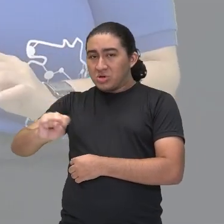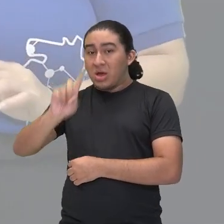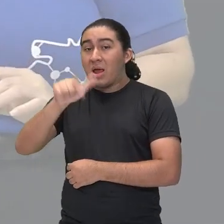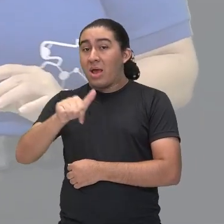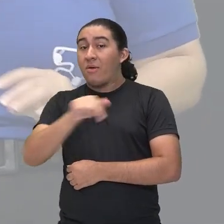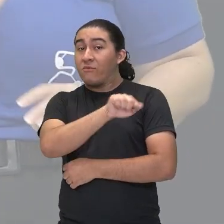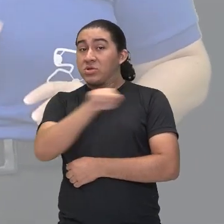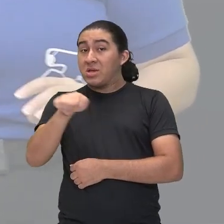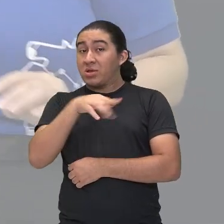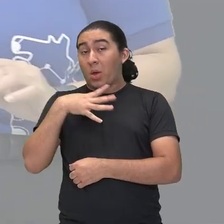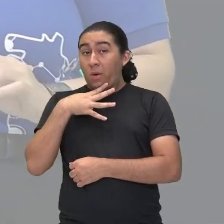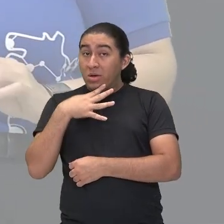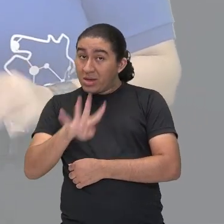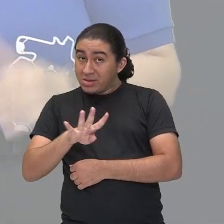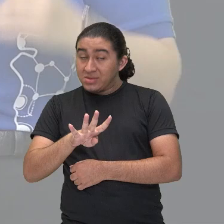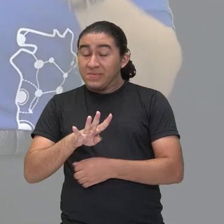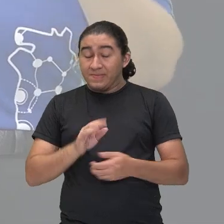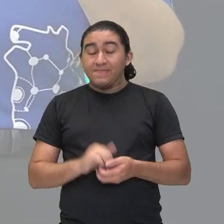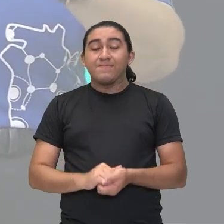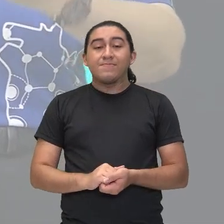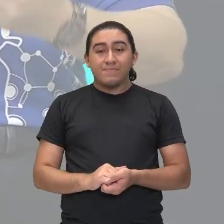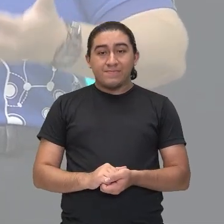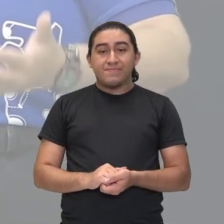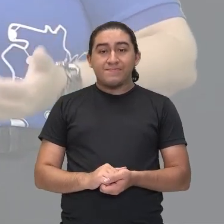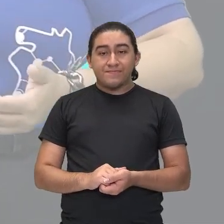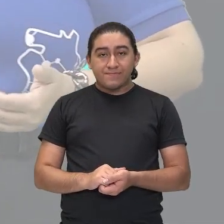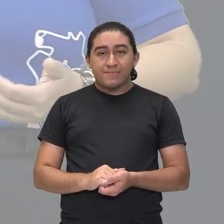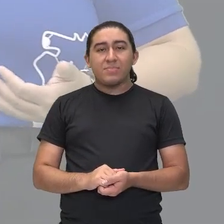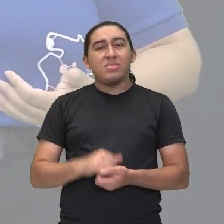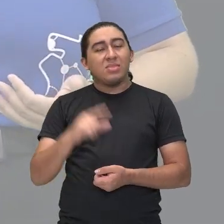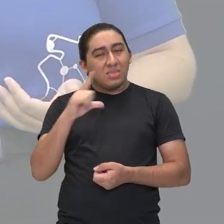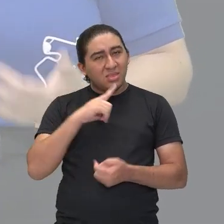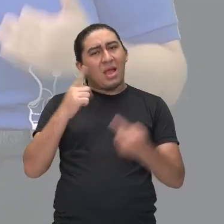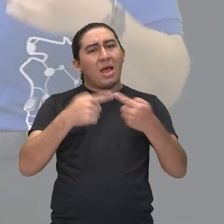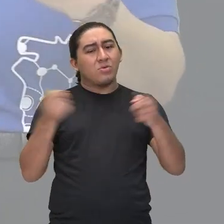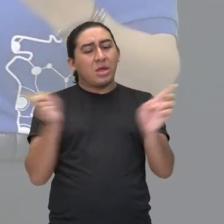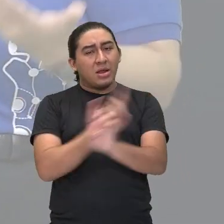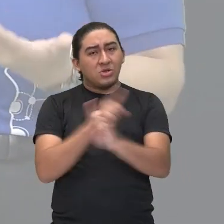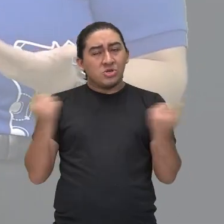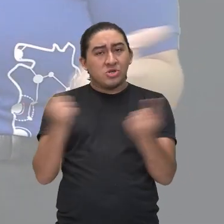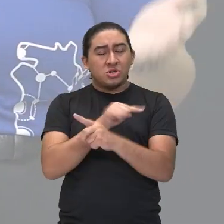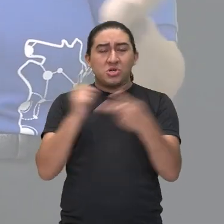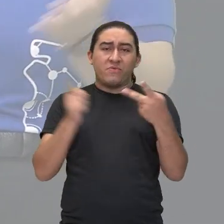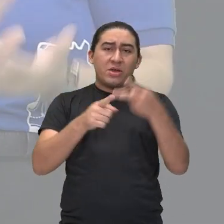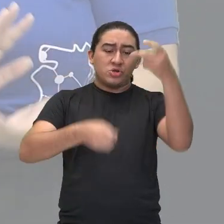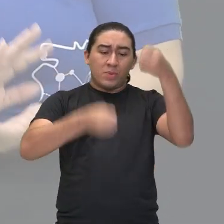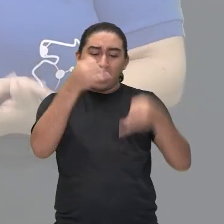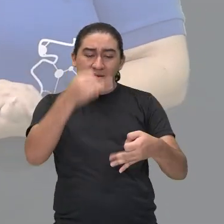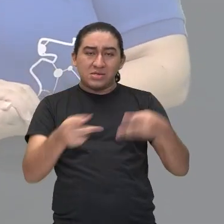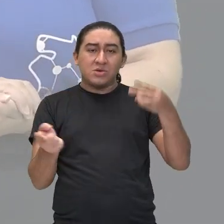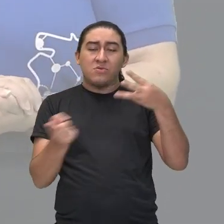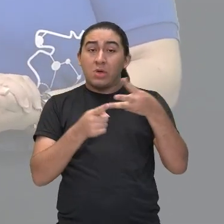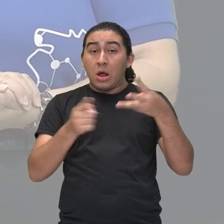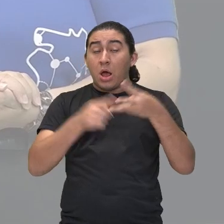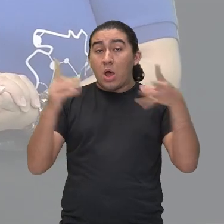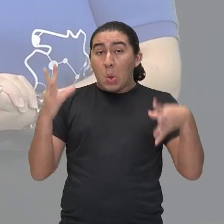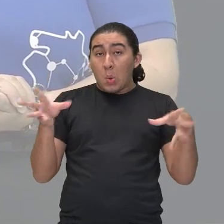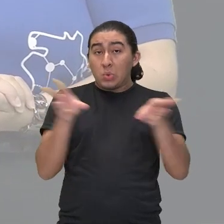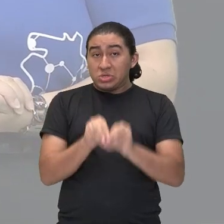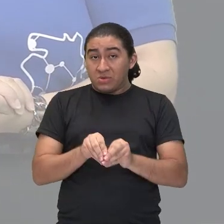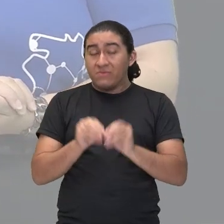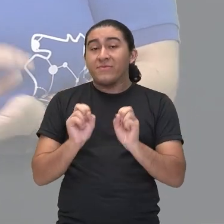ainda não viram neste módulo, né? Alternativas, explicativas, conclusivas, ok? Então, vamos